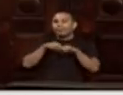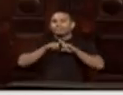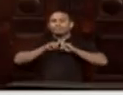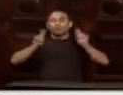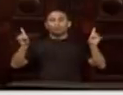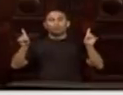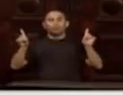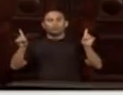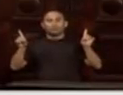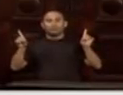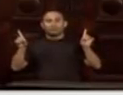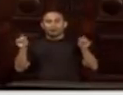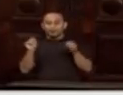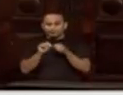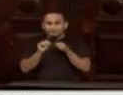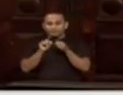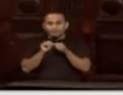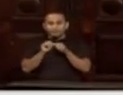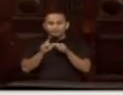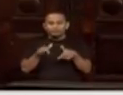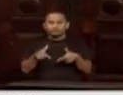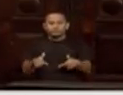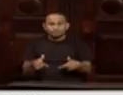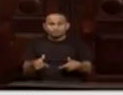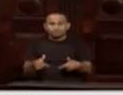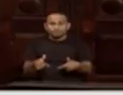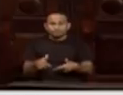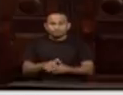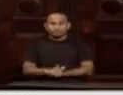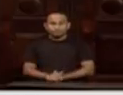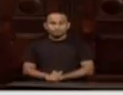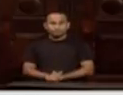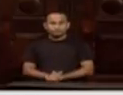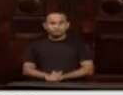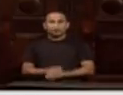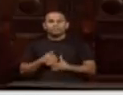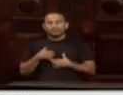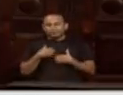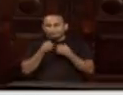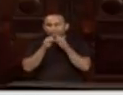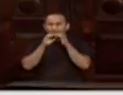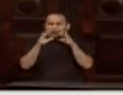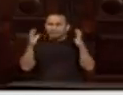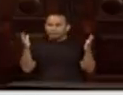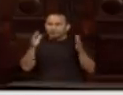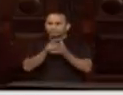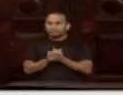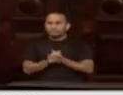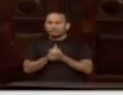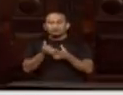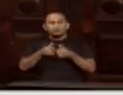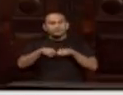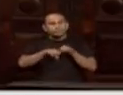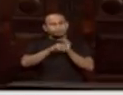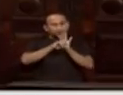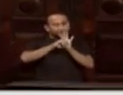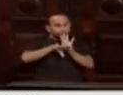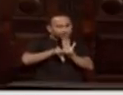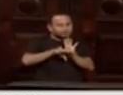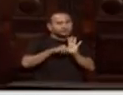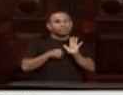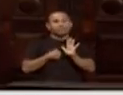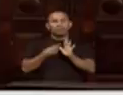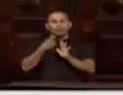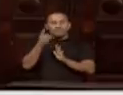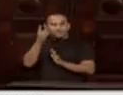a cumprir este papel então é evidente que esta indicação do deputado